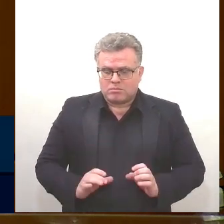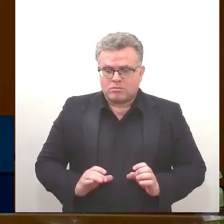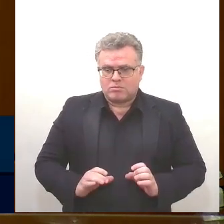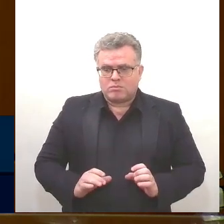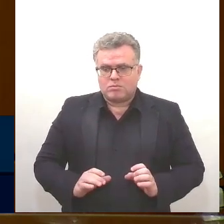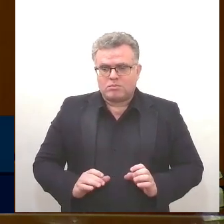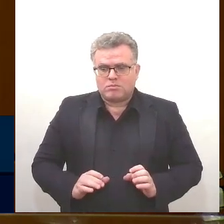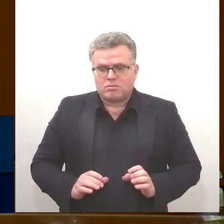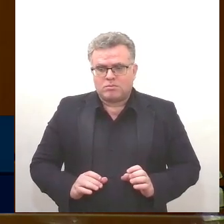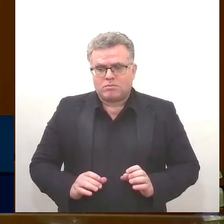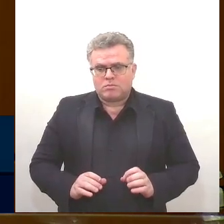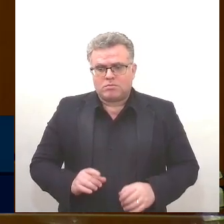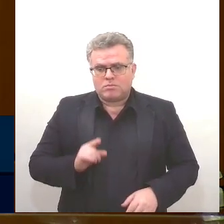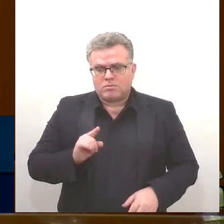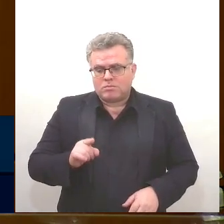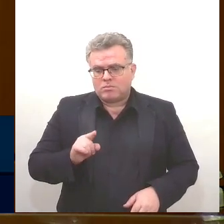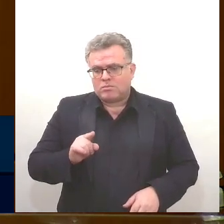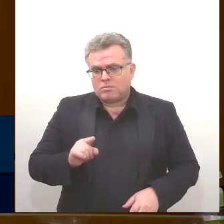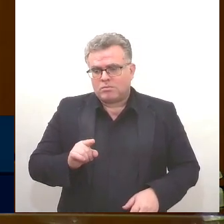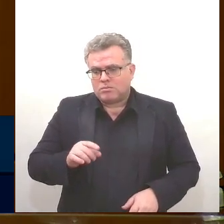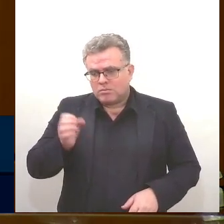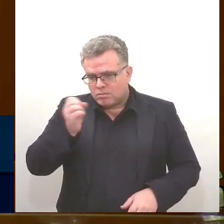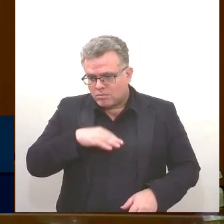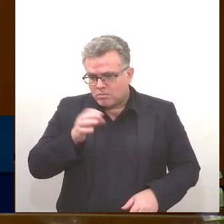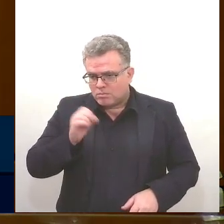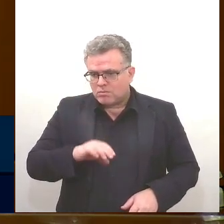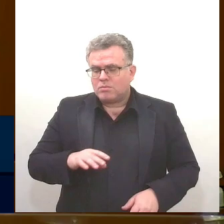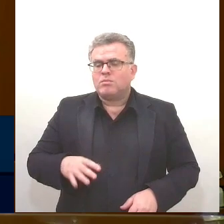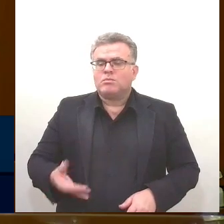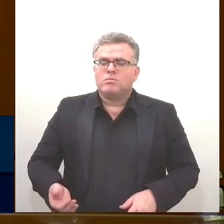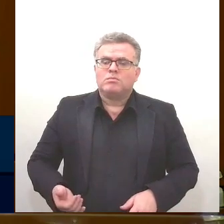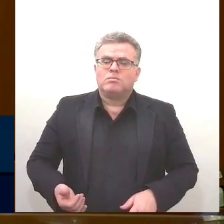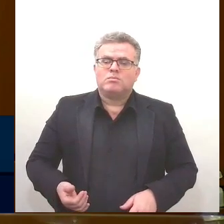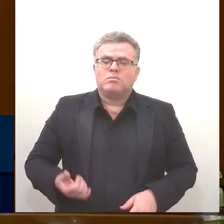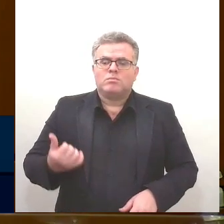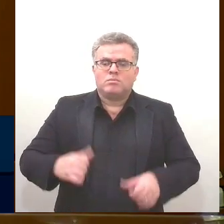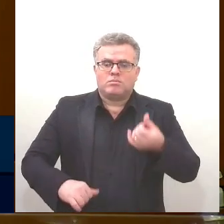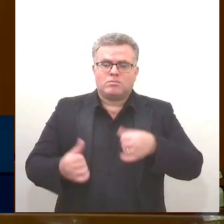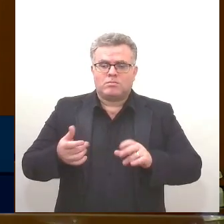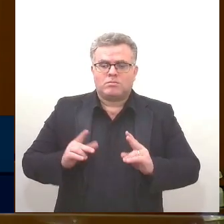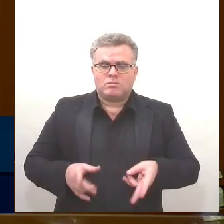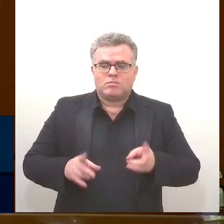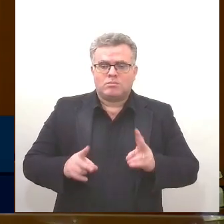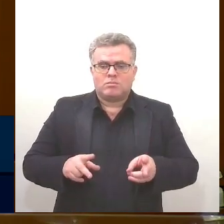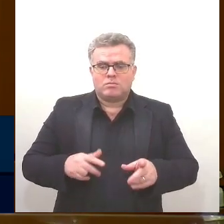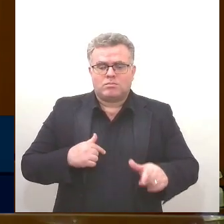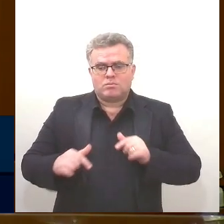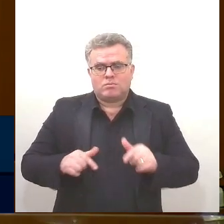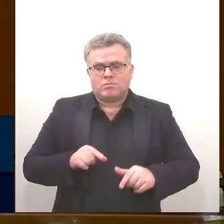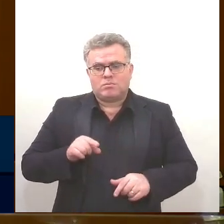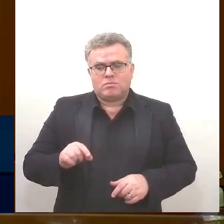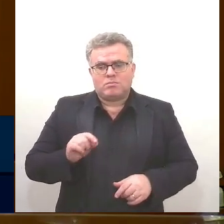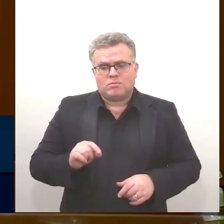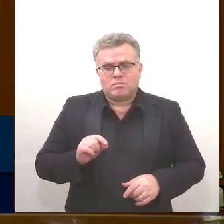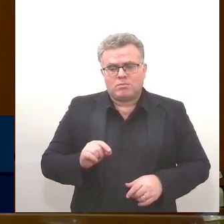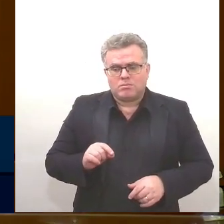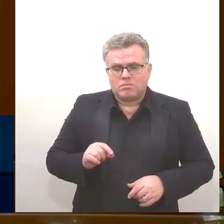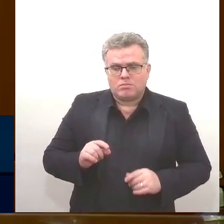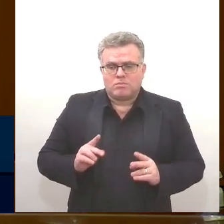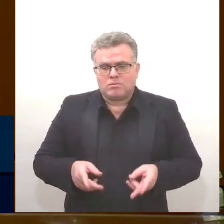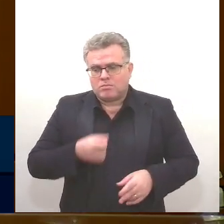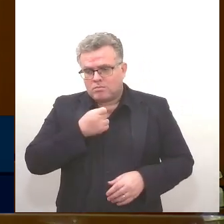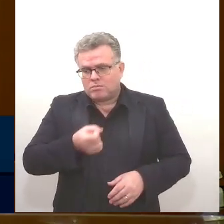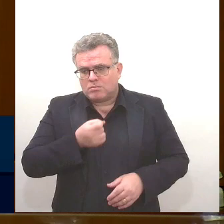criminoso e reavalie a possibilidade dele atuando como jornalista como